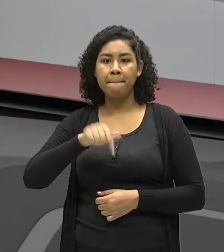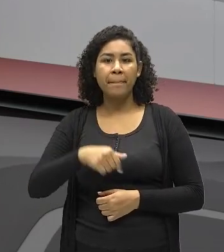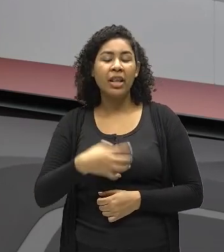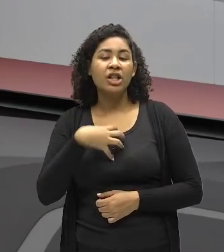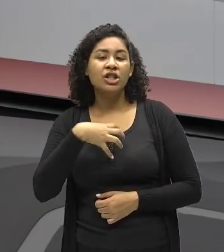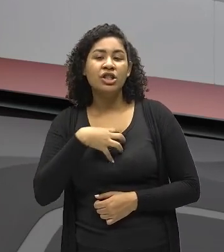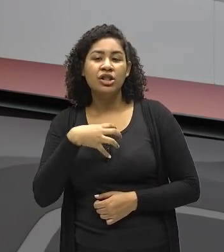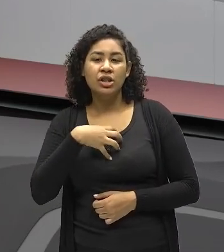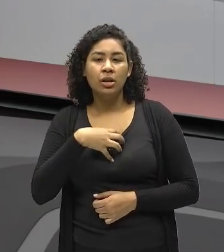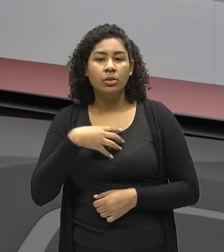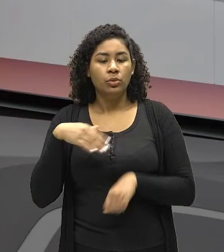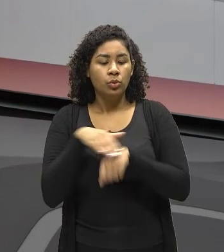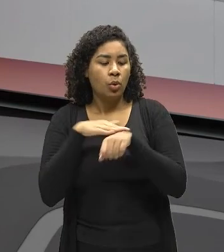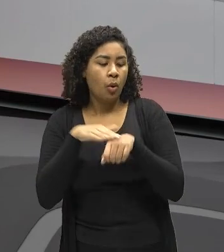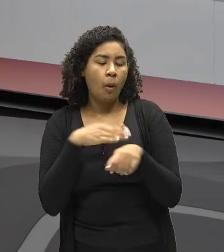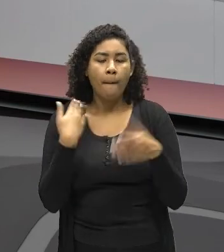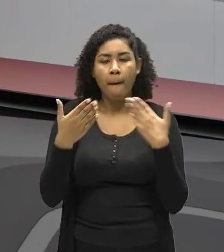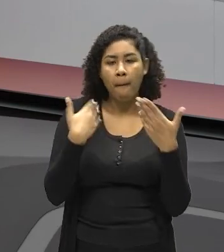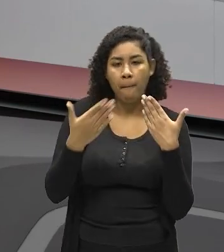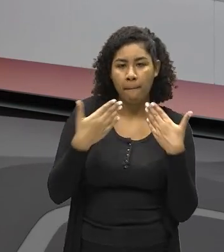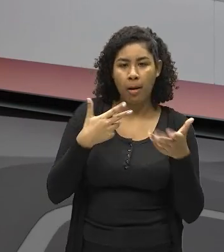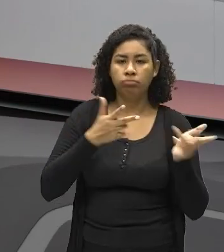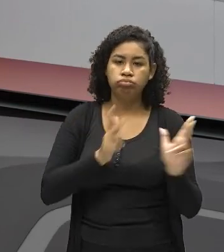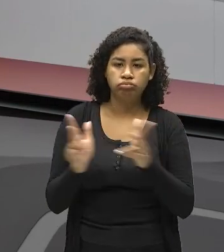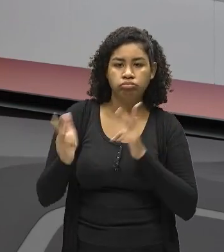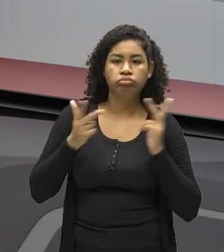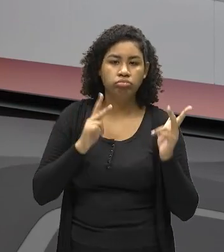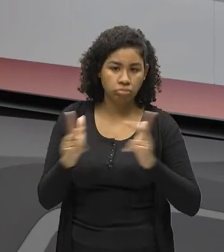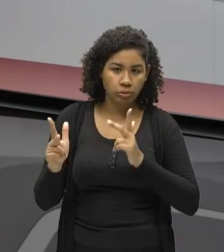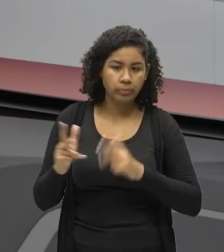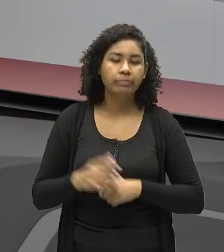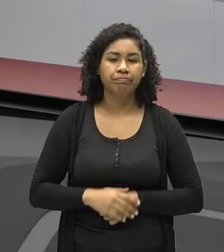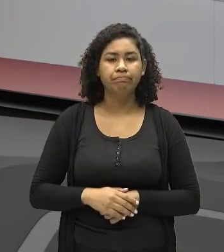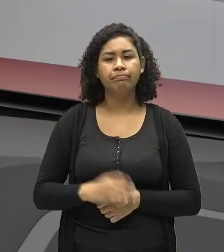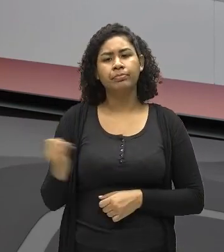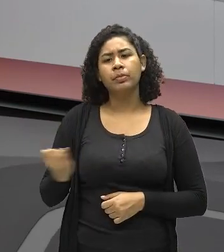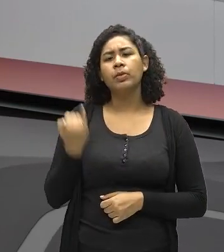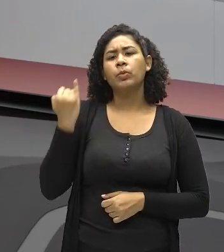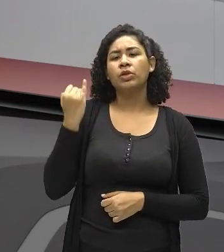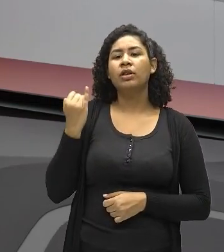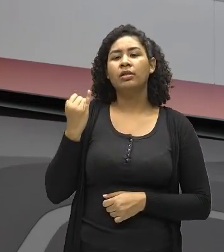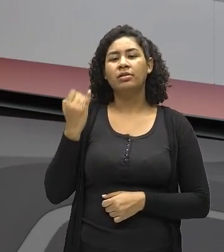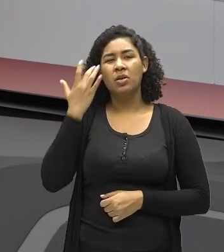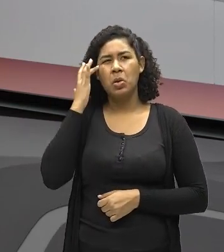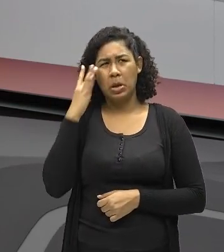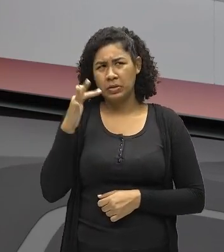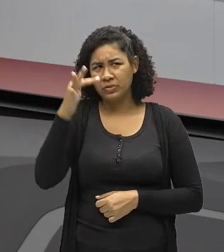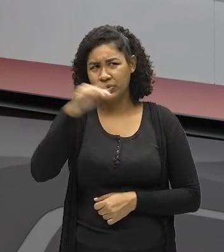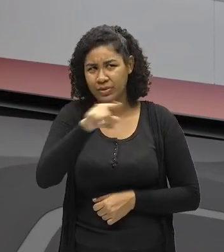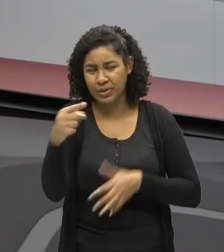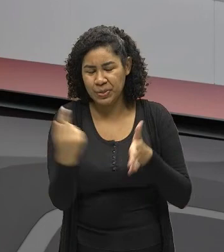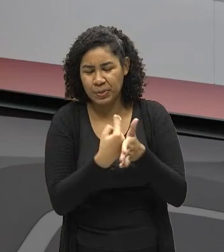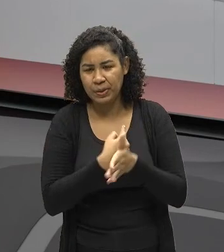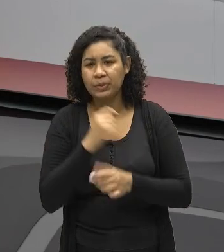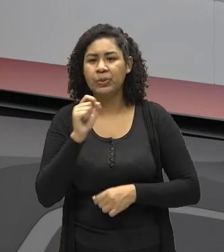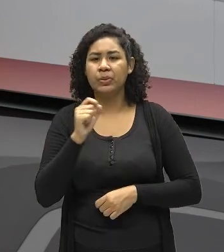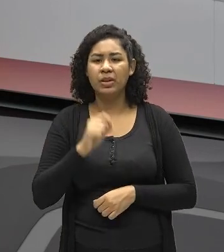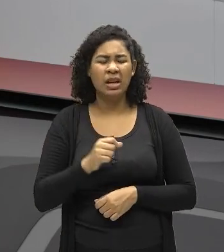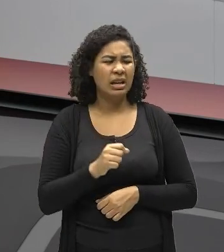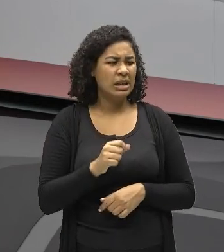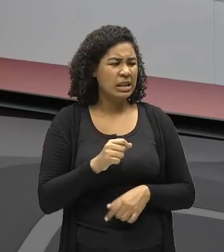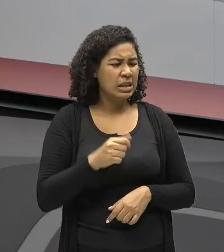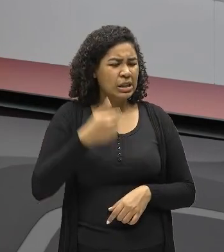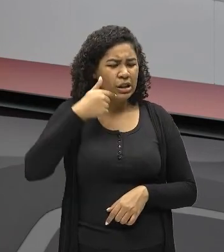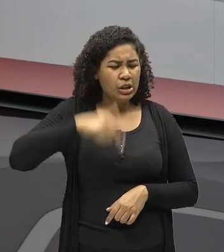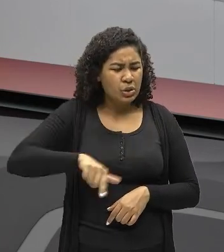falar com os outros, certo? E uma coisa importante que vocês talvez me perguntassem mais para frente, como é que com tantas línguas